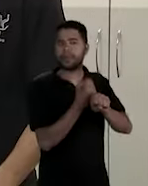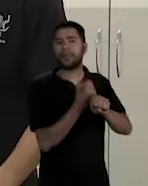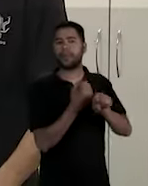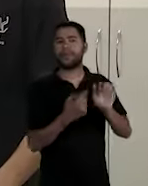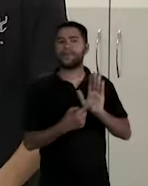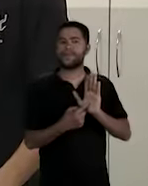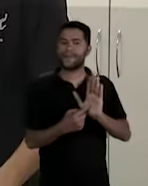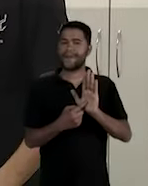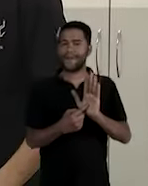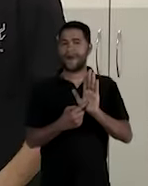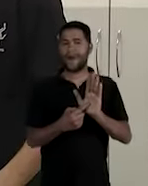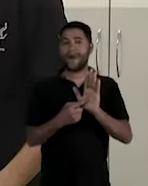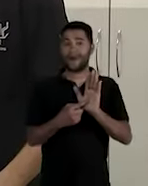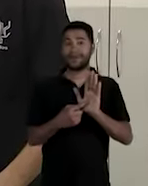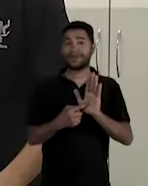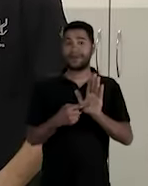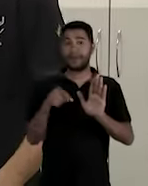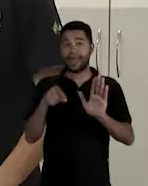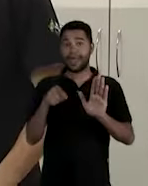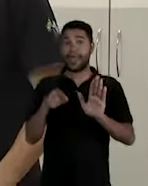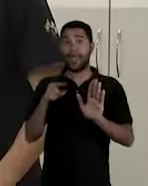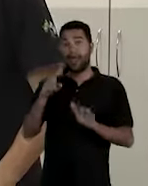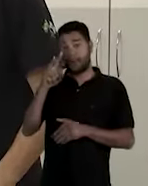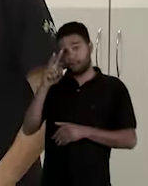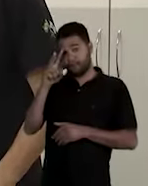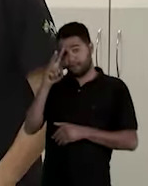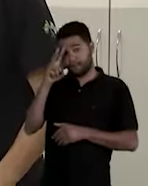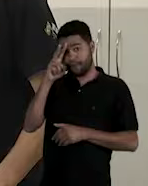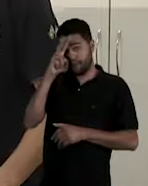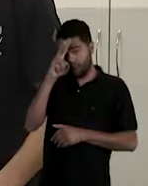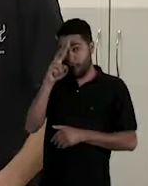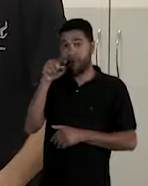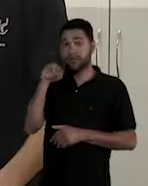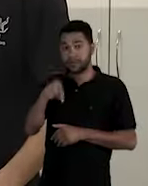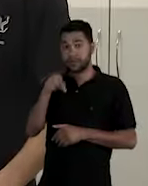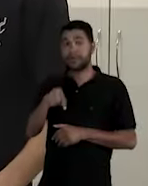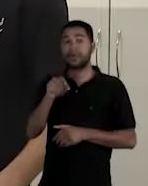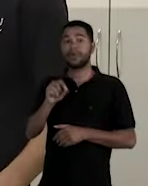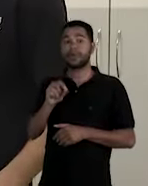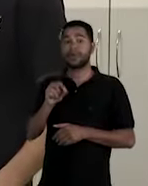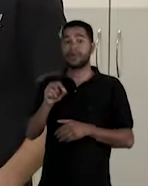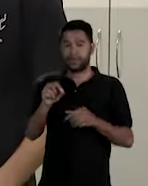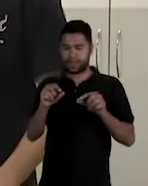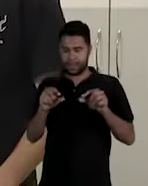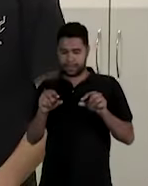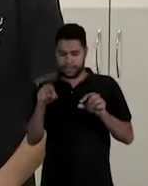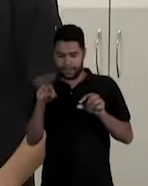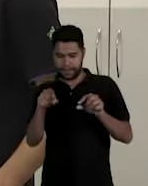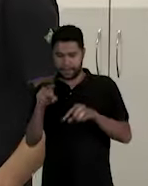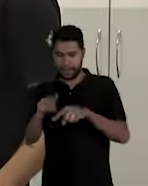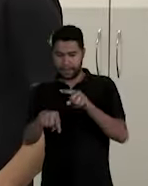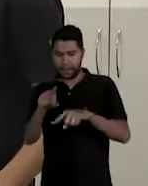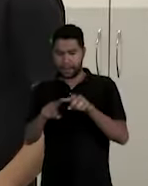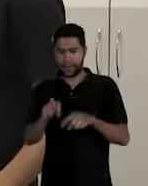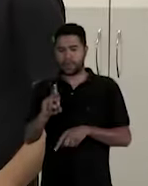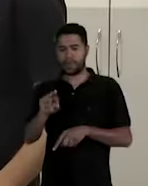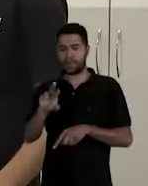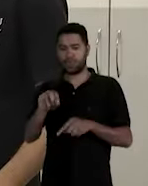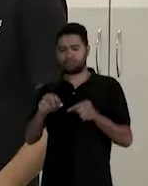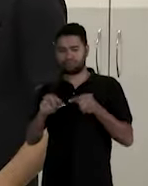uma força. E essa força é que faz essa peça central chamada de rotor